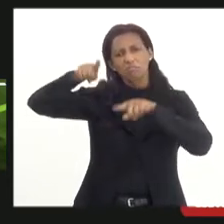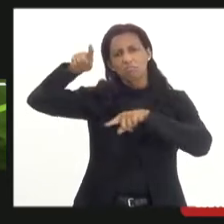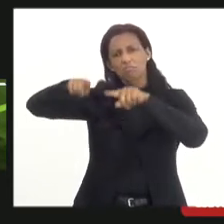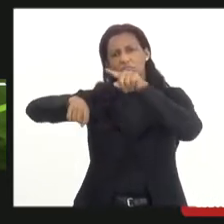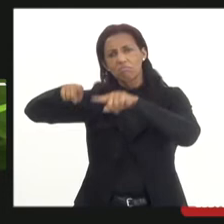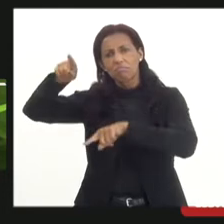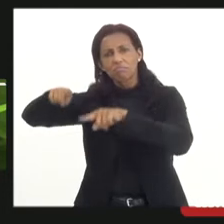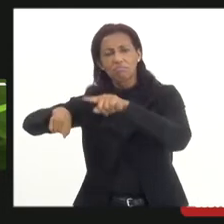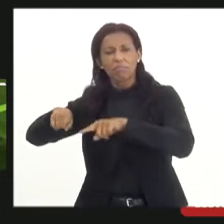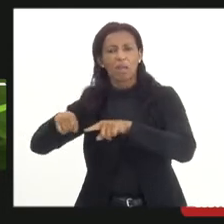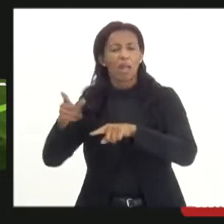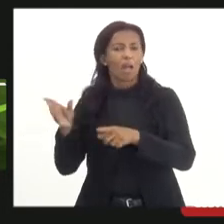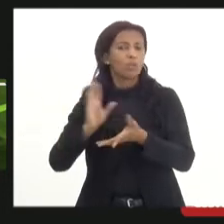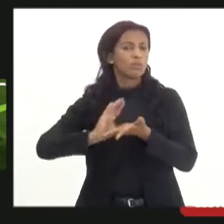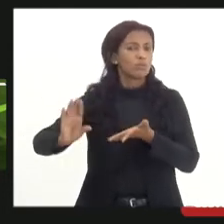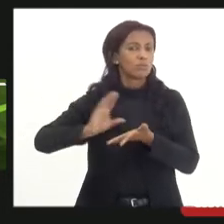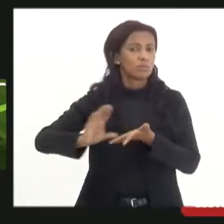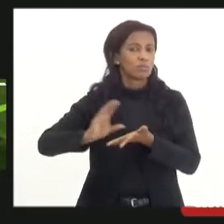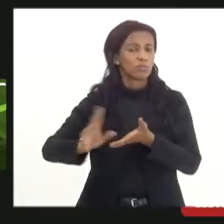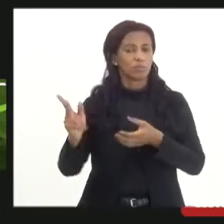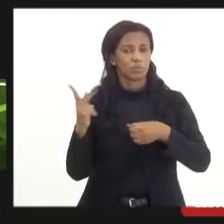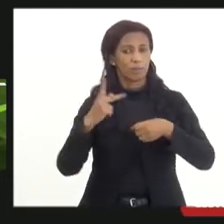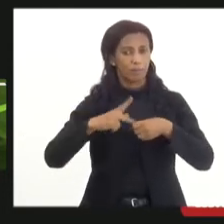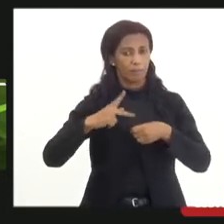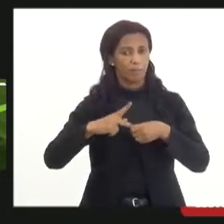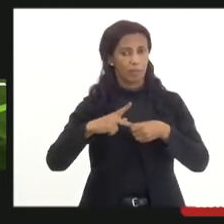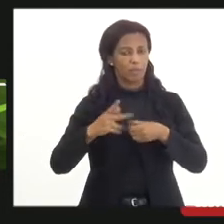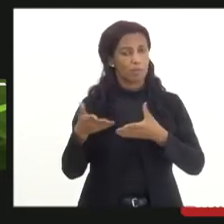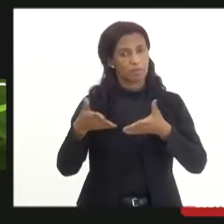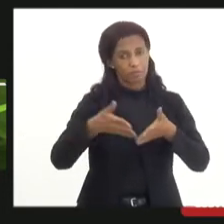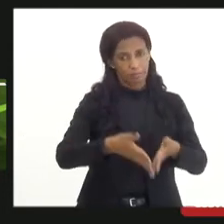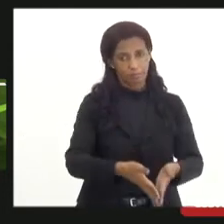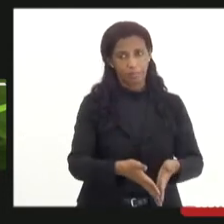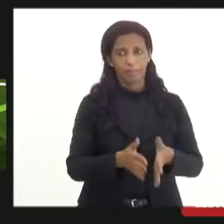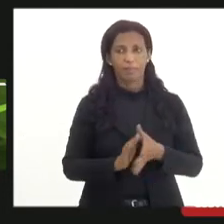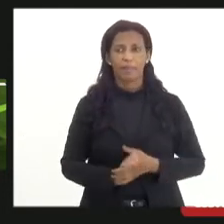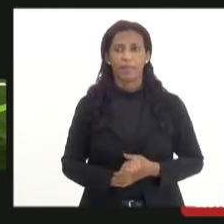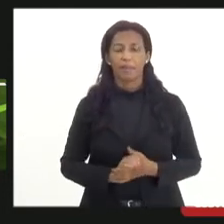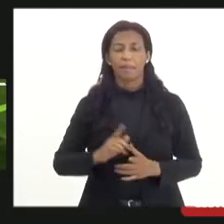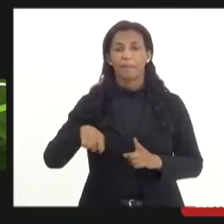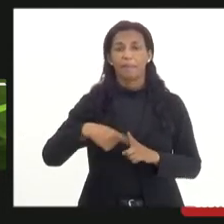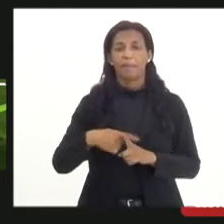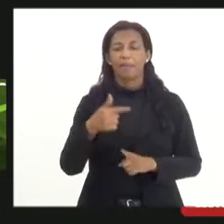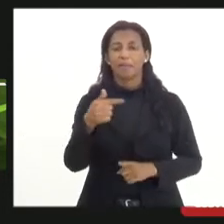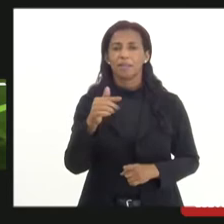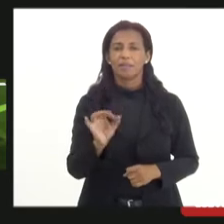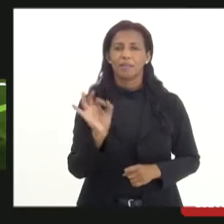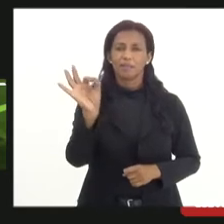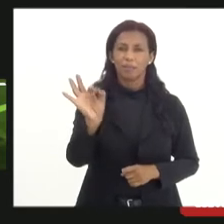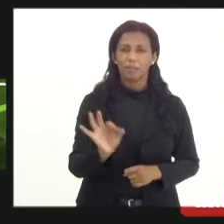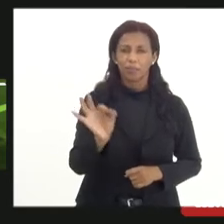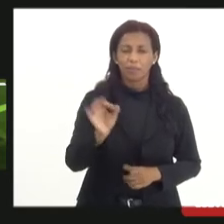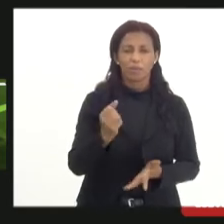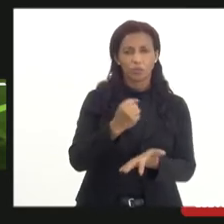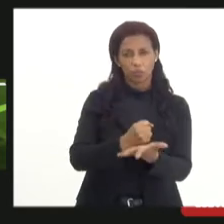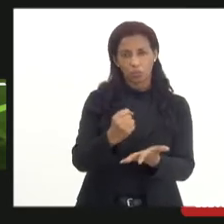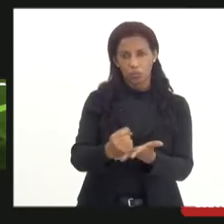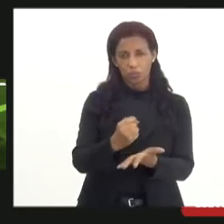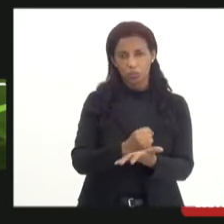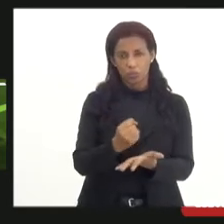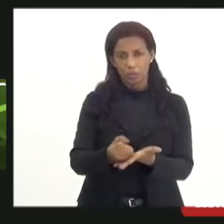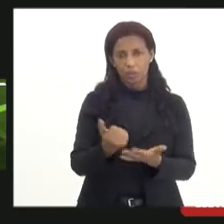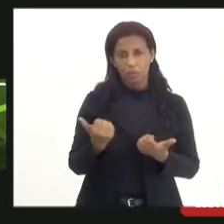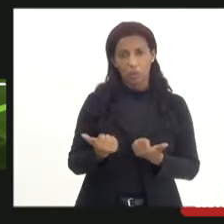em relação aos investimentos da Petrobras em si, não é? Mais de 70% dos contratos eles vão